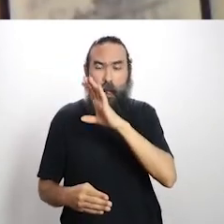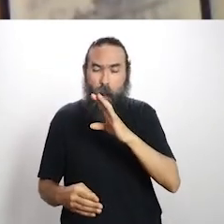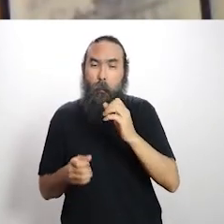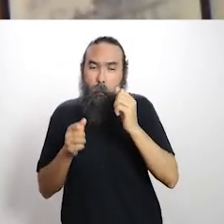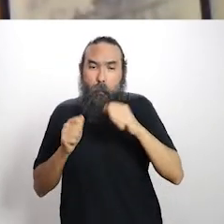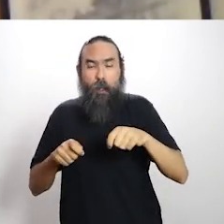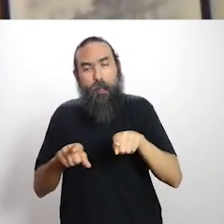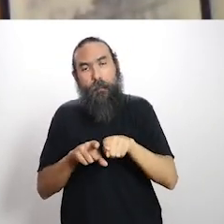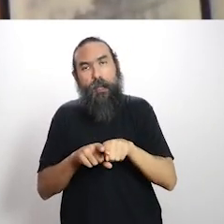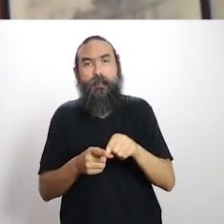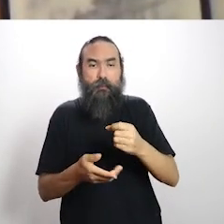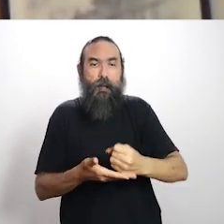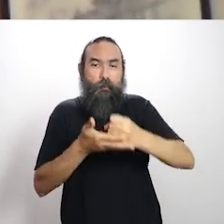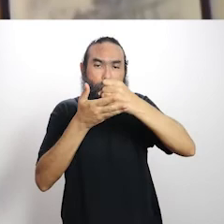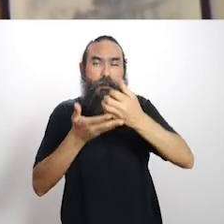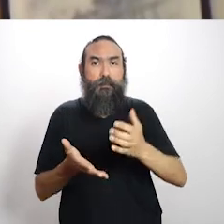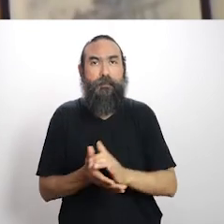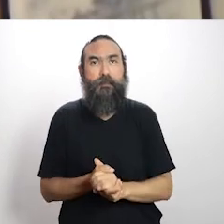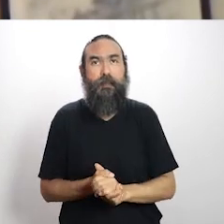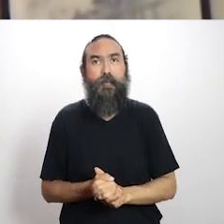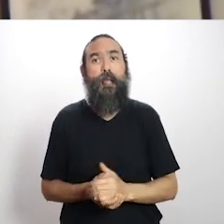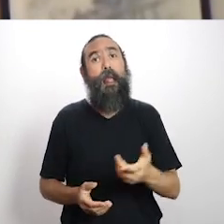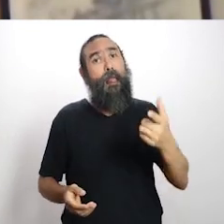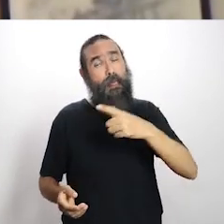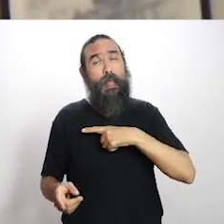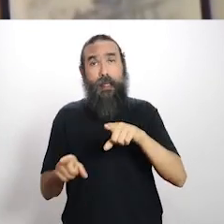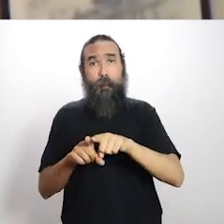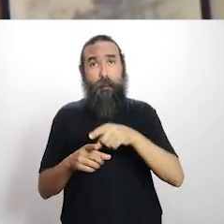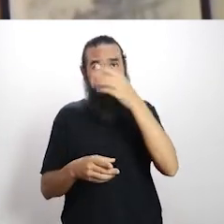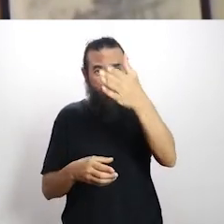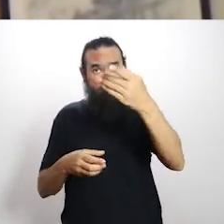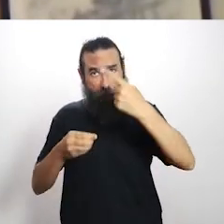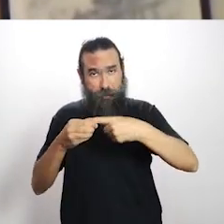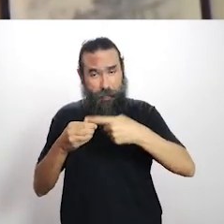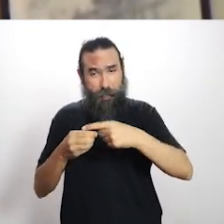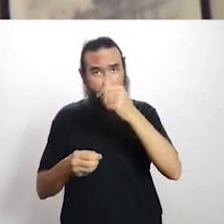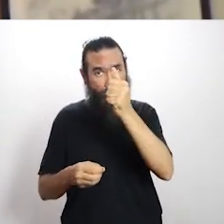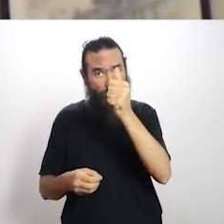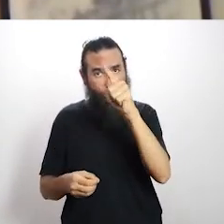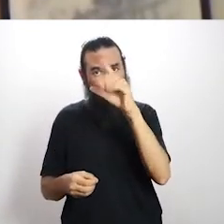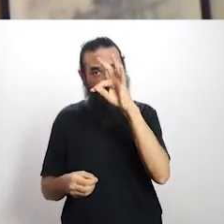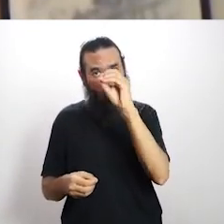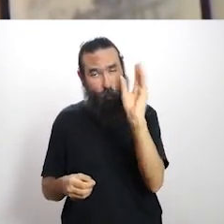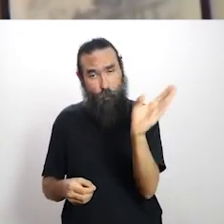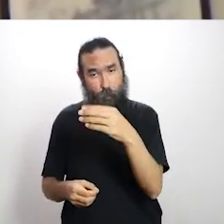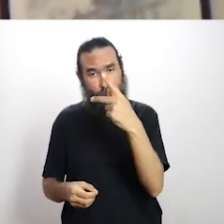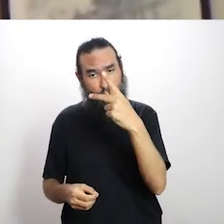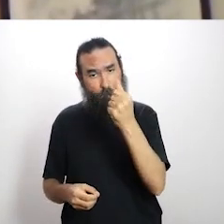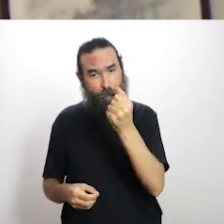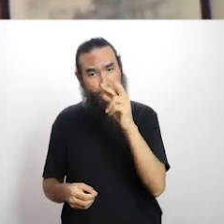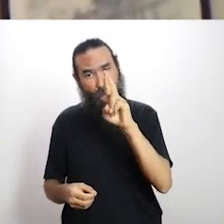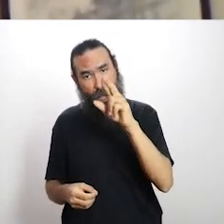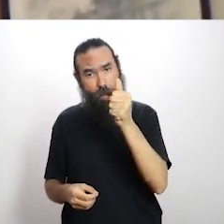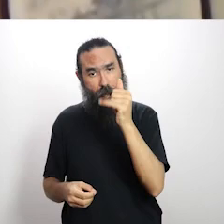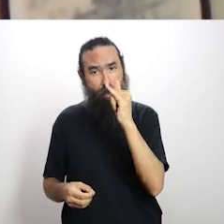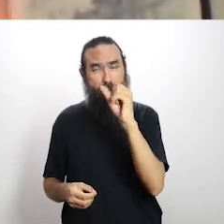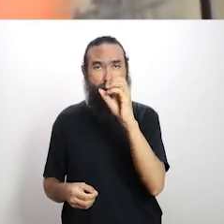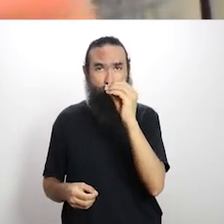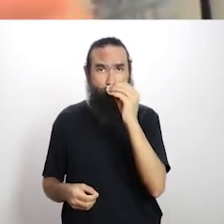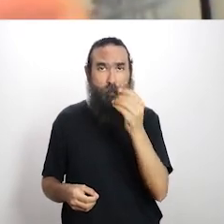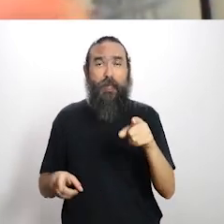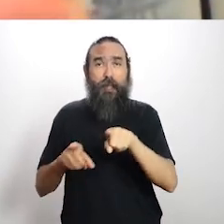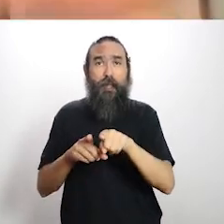a construção desse conceito de espaço quem acompanhou mais o processo da cultura viva dos pontos de cultura